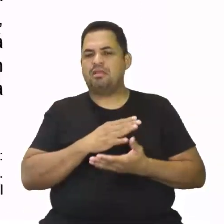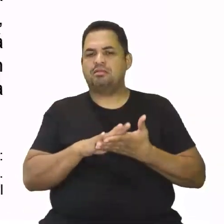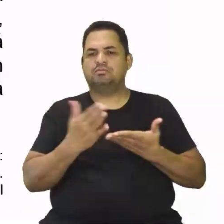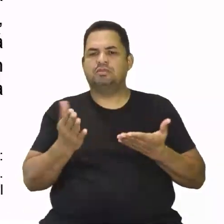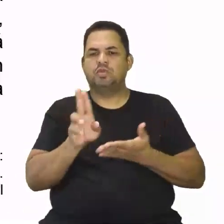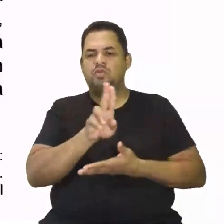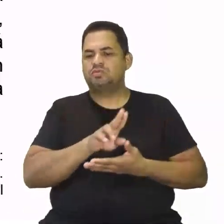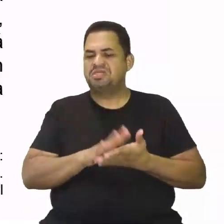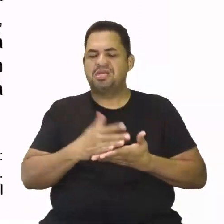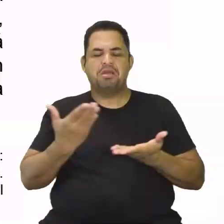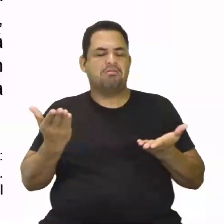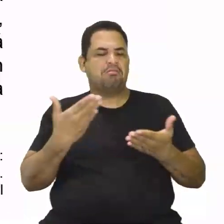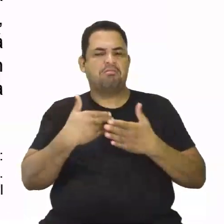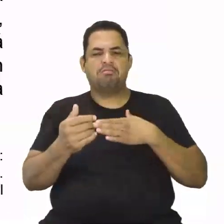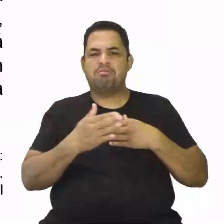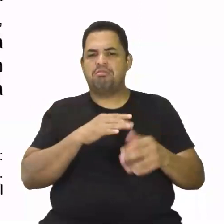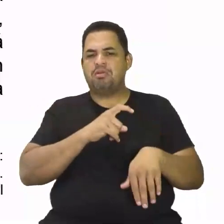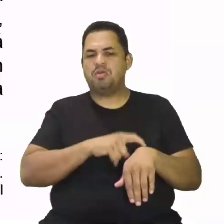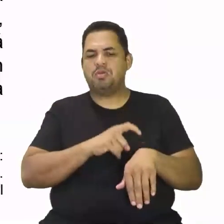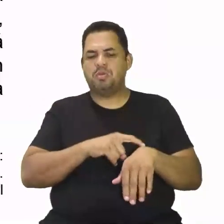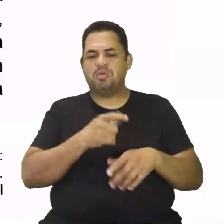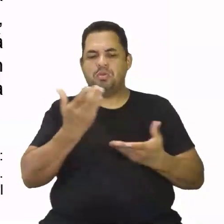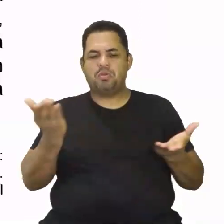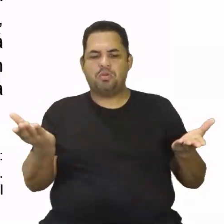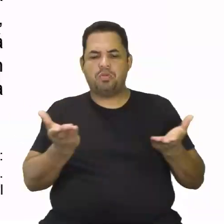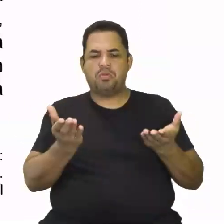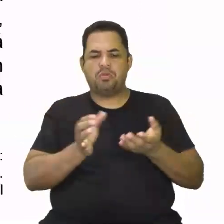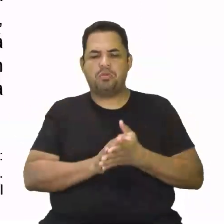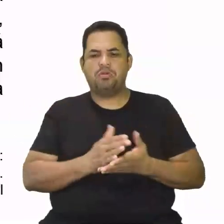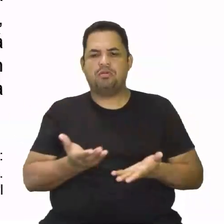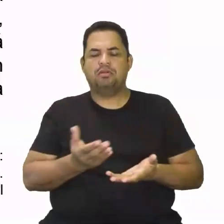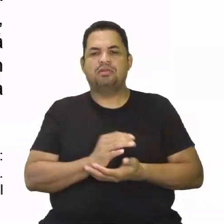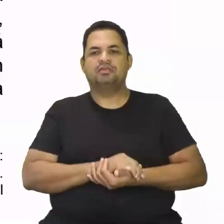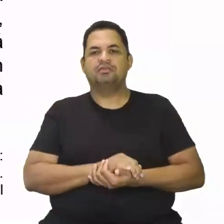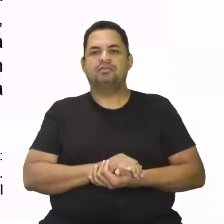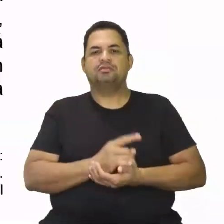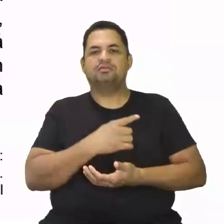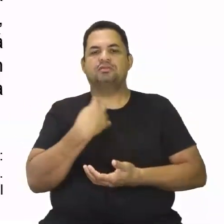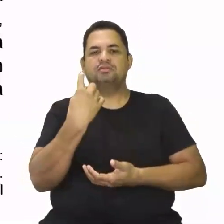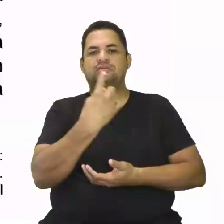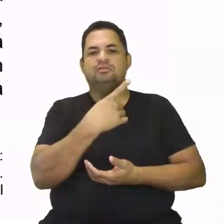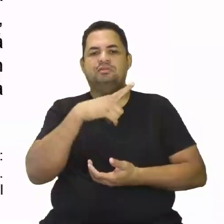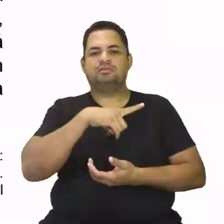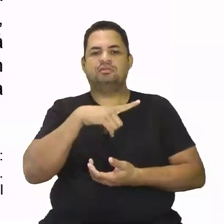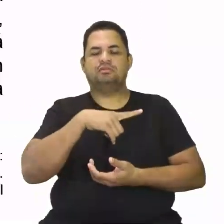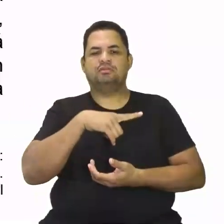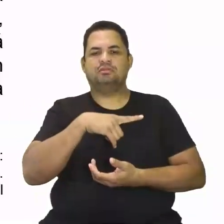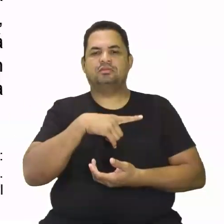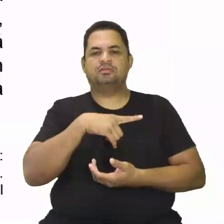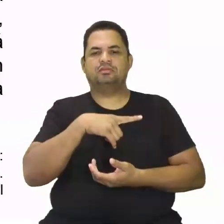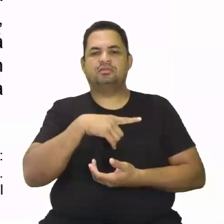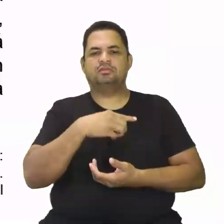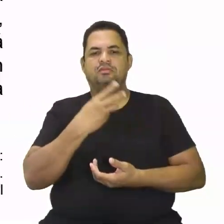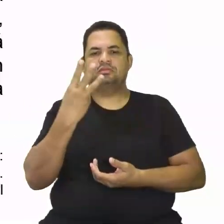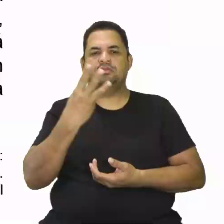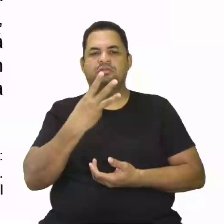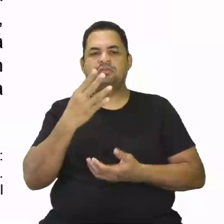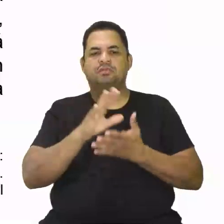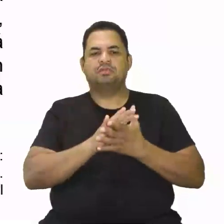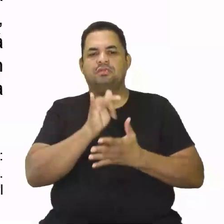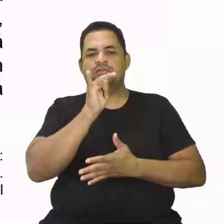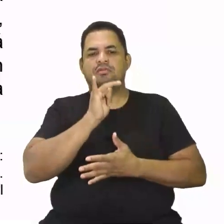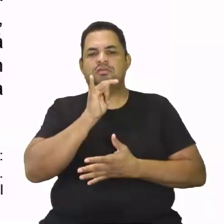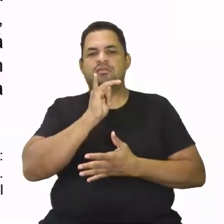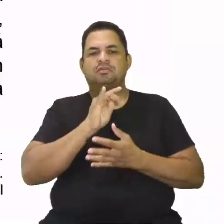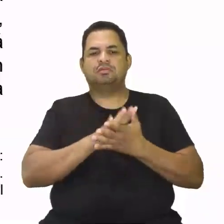a qualquer hora, em qualquer ocasião. O que nós temos aqui? 3 exemplos